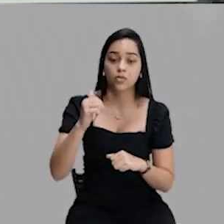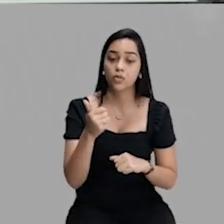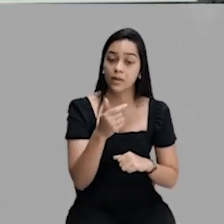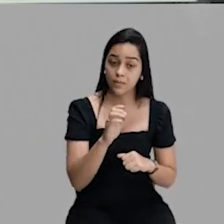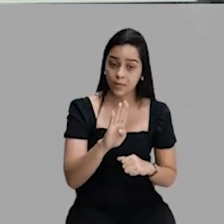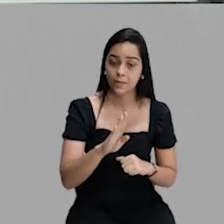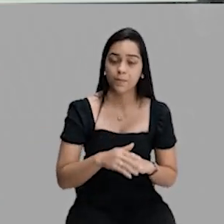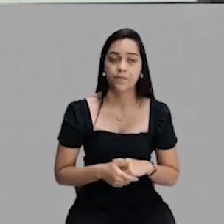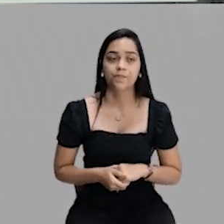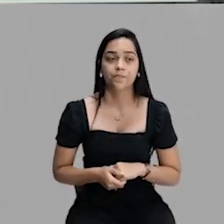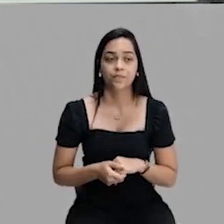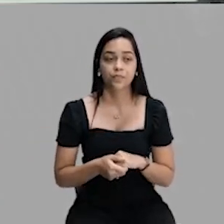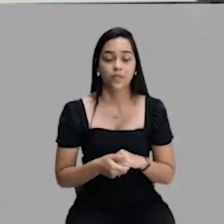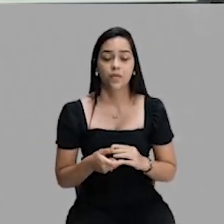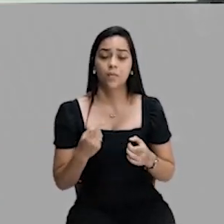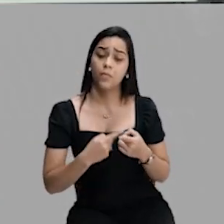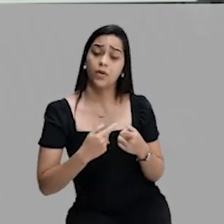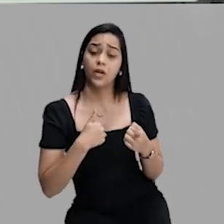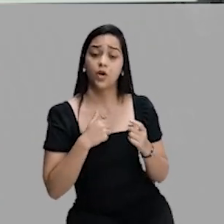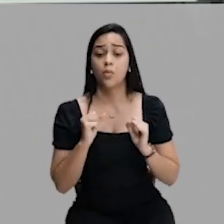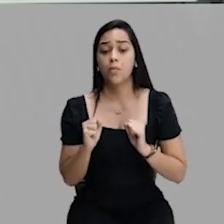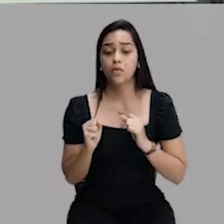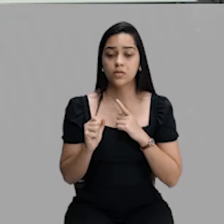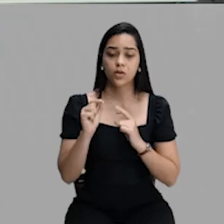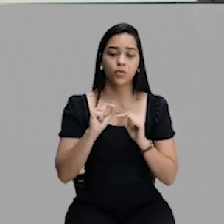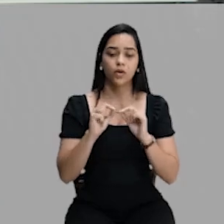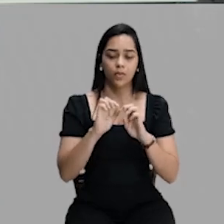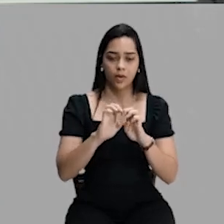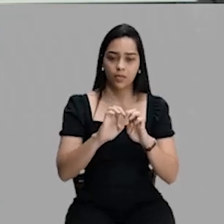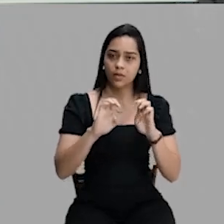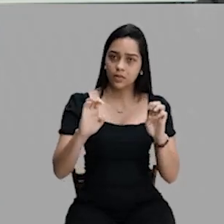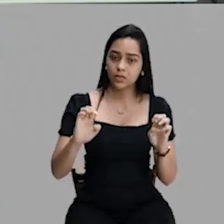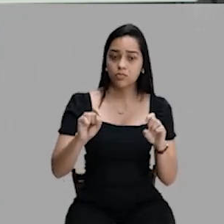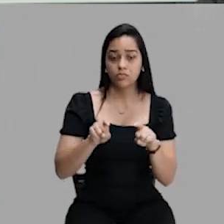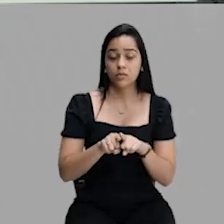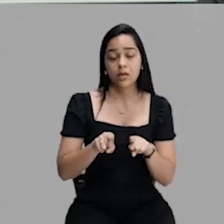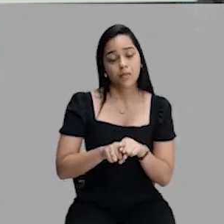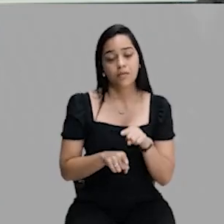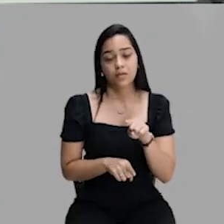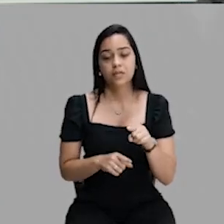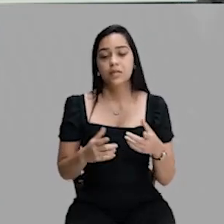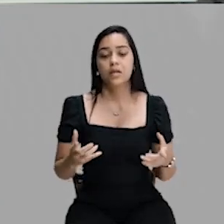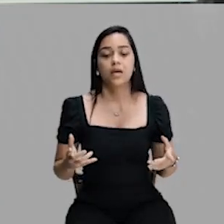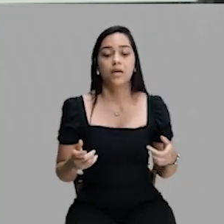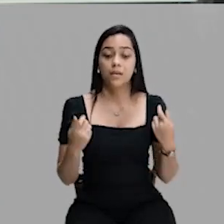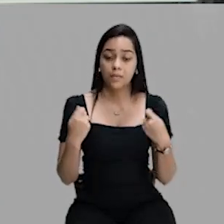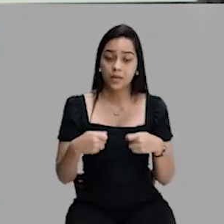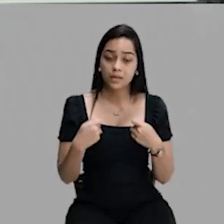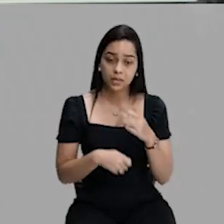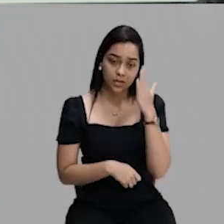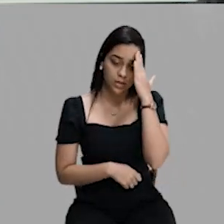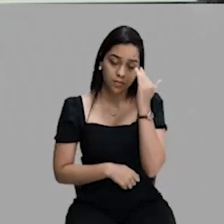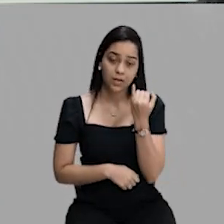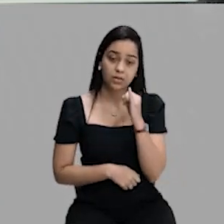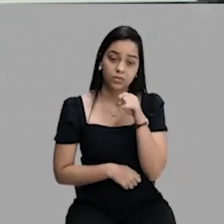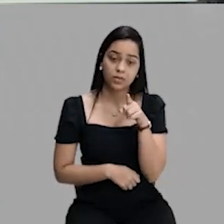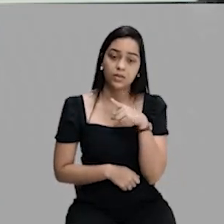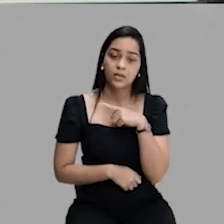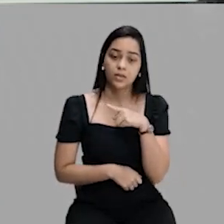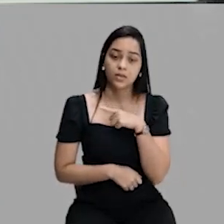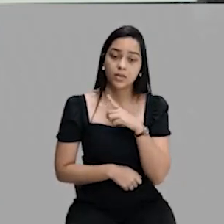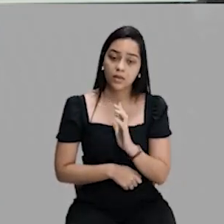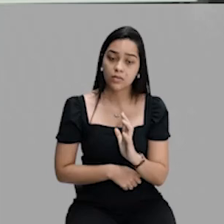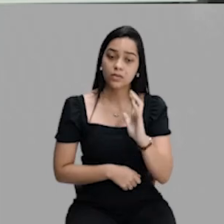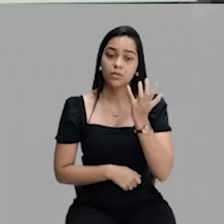b. Tá? Porque eu posso te dar uma equação, né, e você tem que saber se você tem